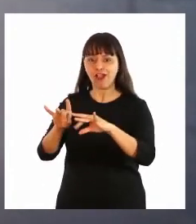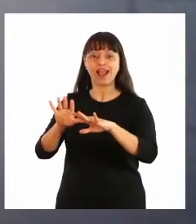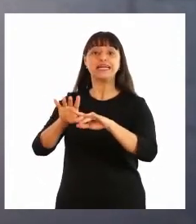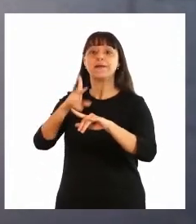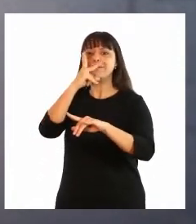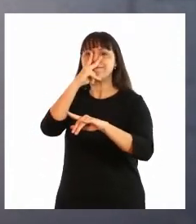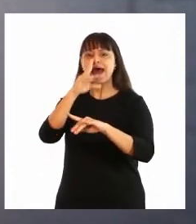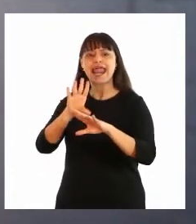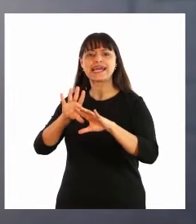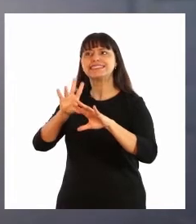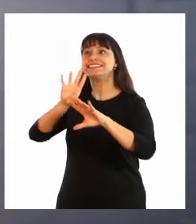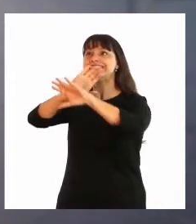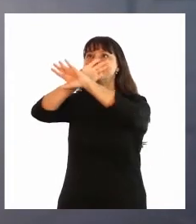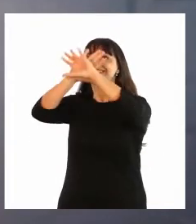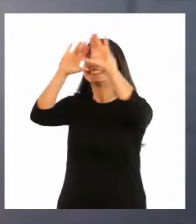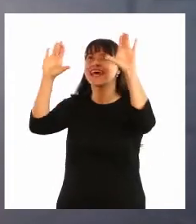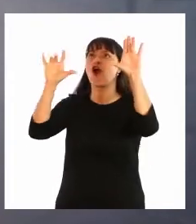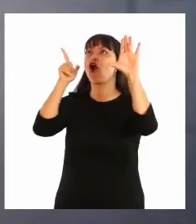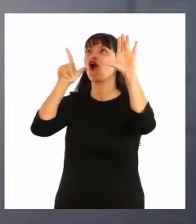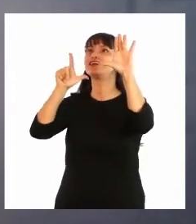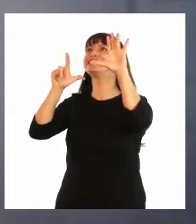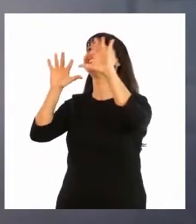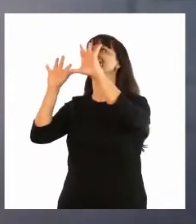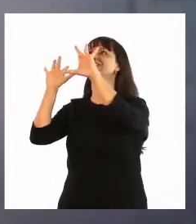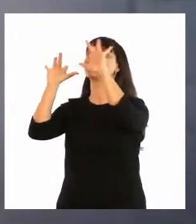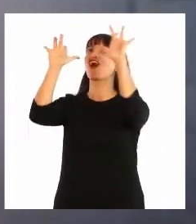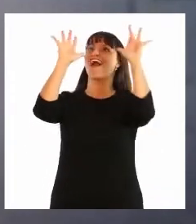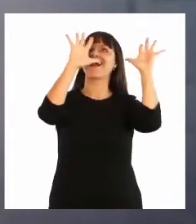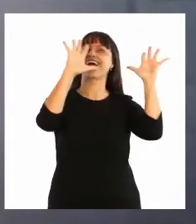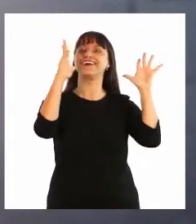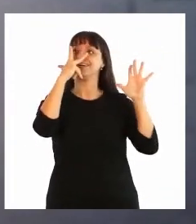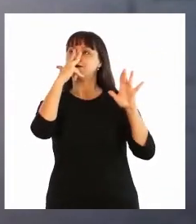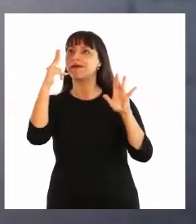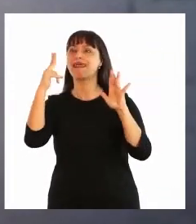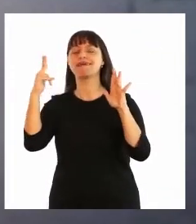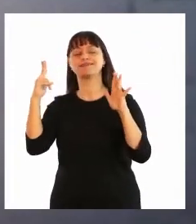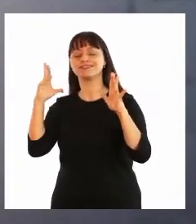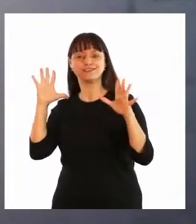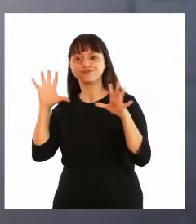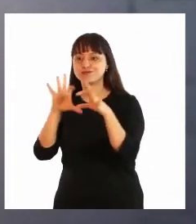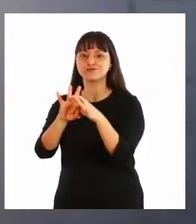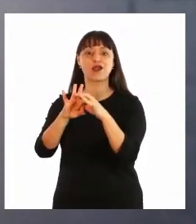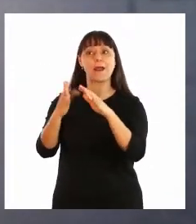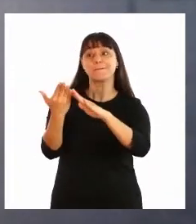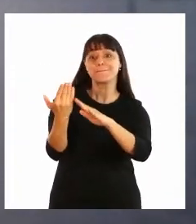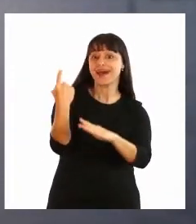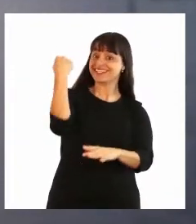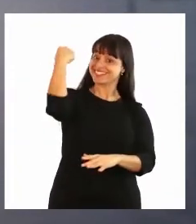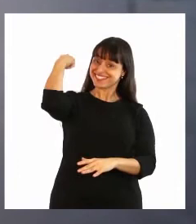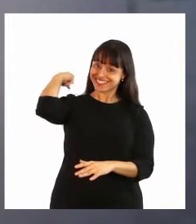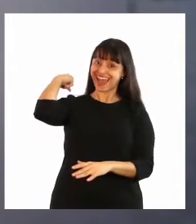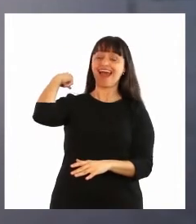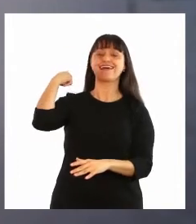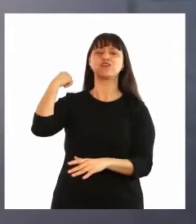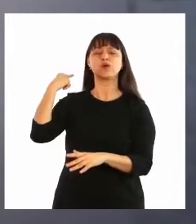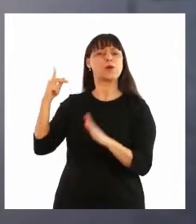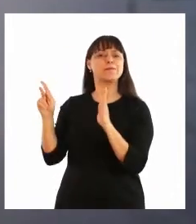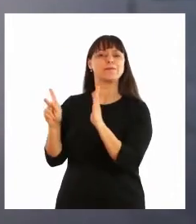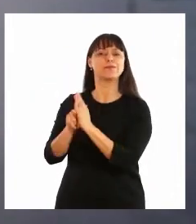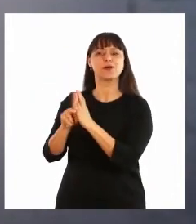tocar um pedaço do céu, é tocar o passado, é tocar um fragmento da